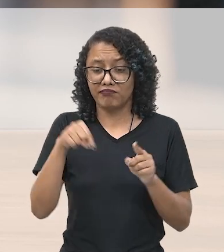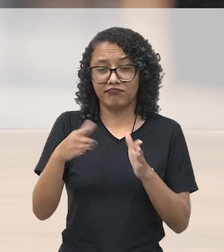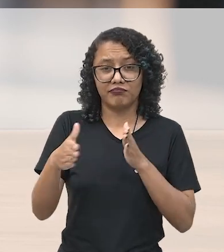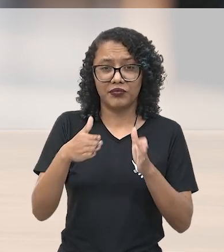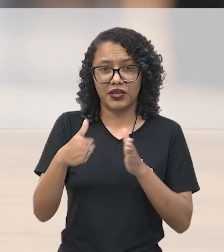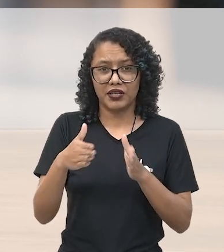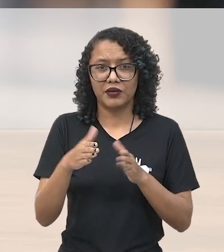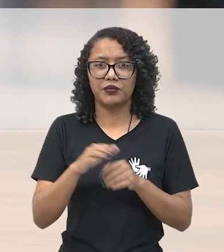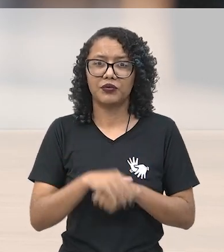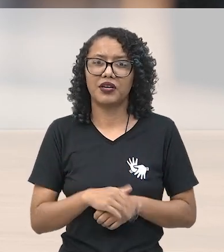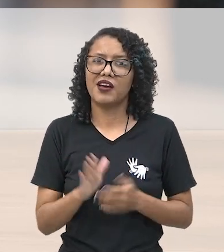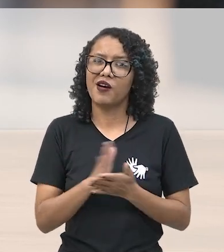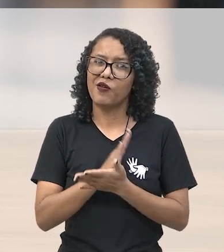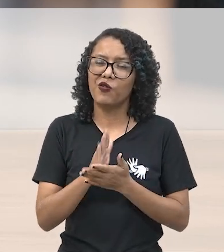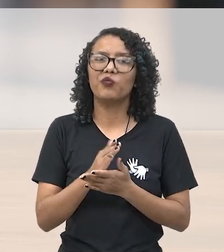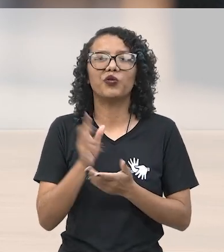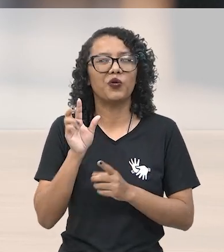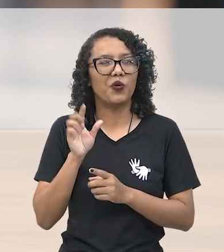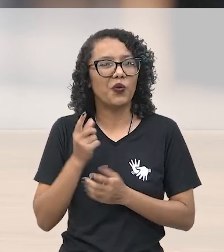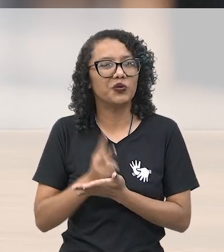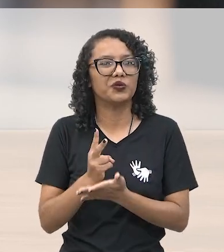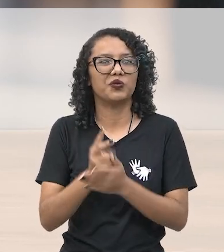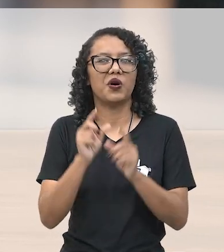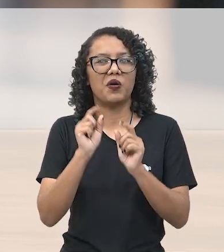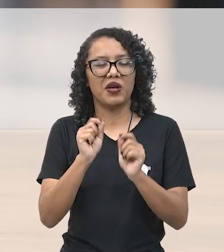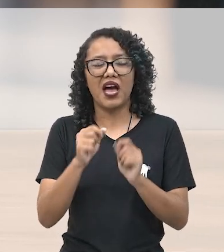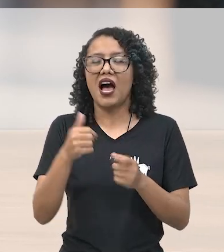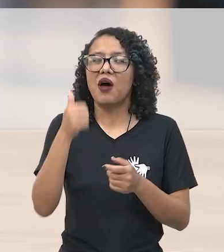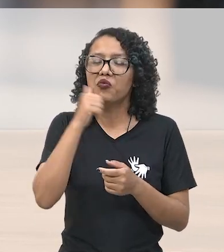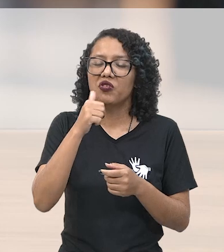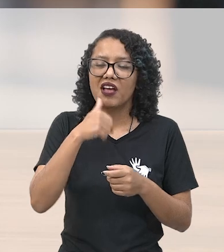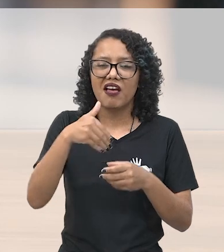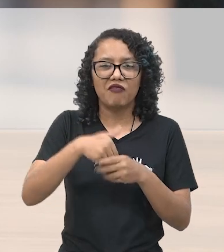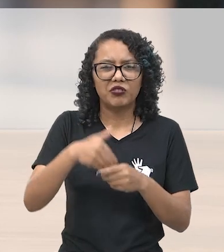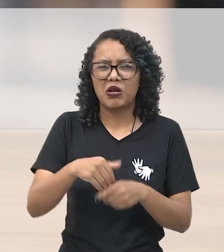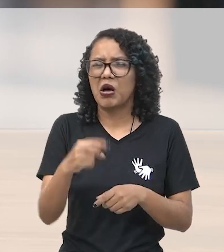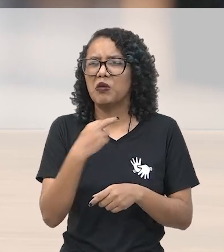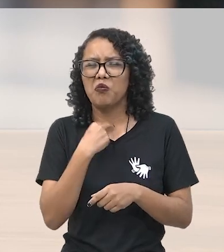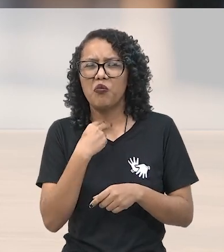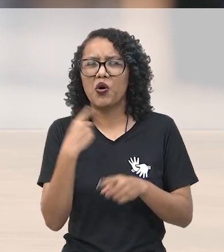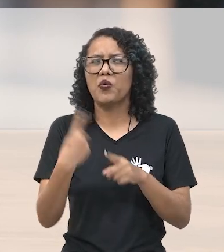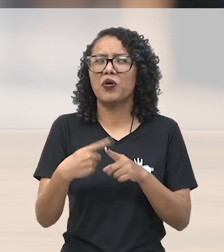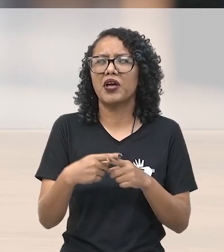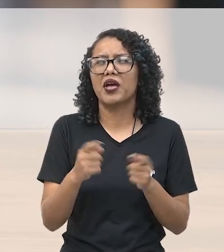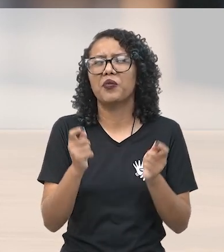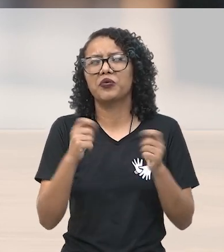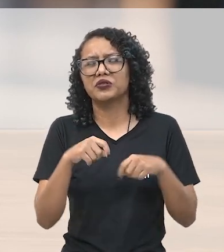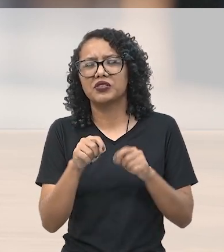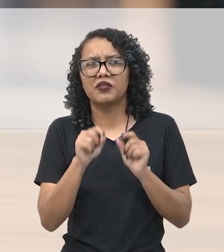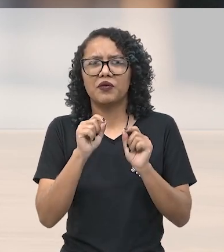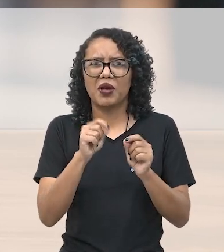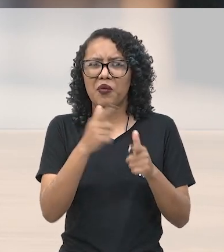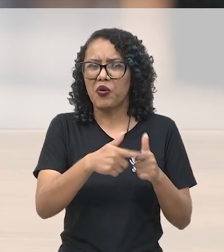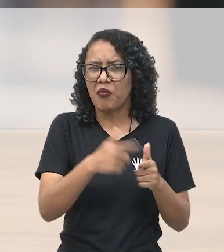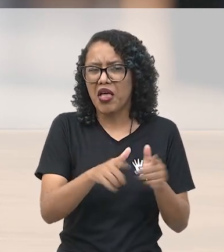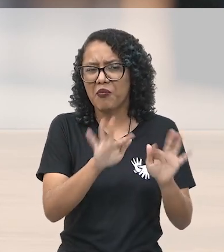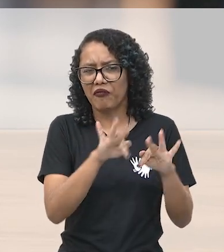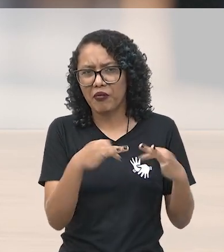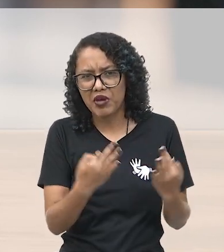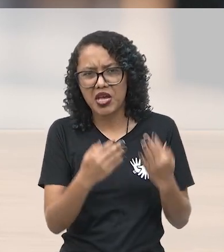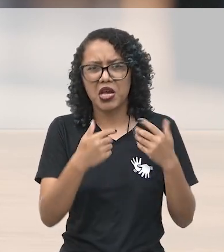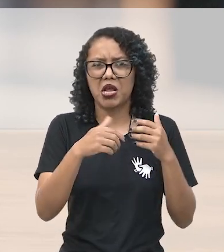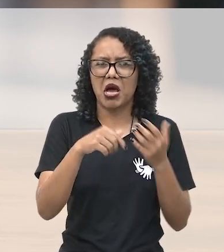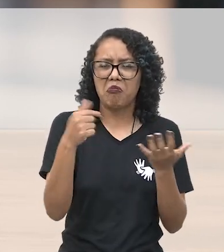vozes dissonantes dizendo que a mulher não podia votar porque isso poria em risco a família, tá certo? Então,